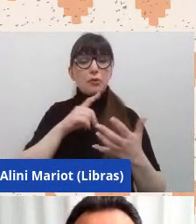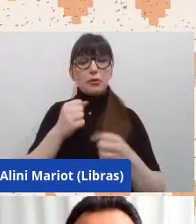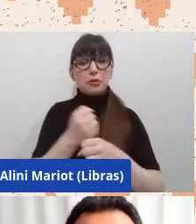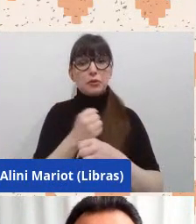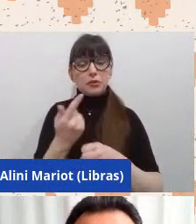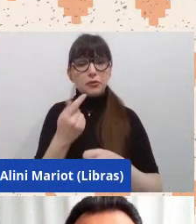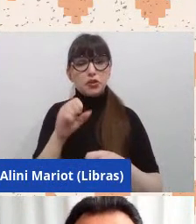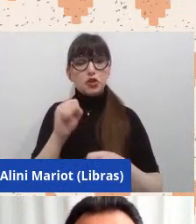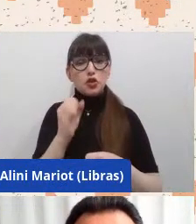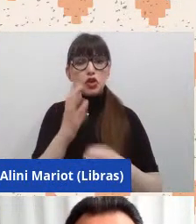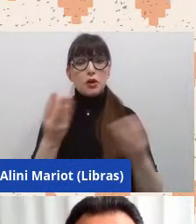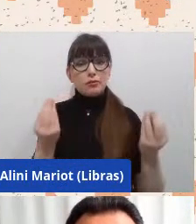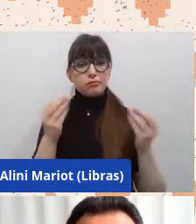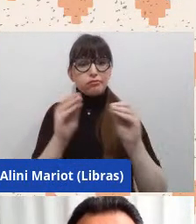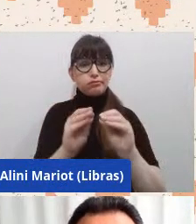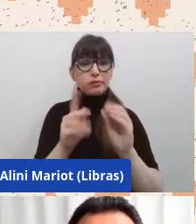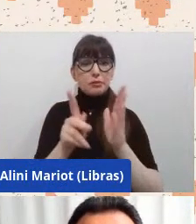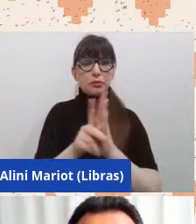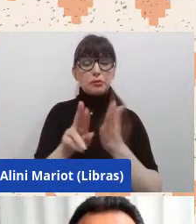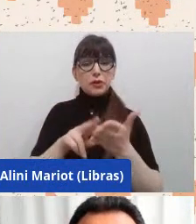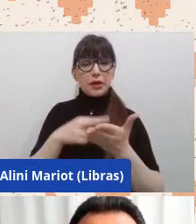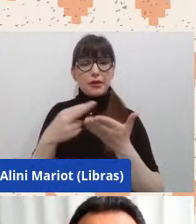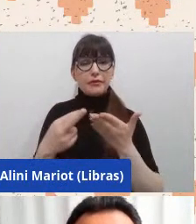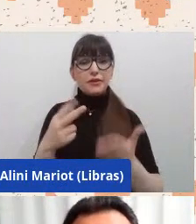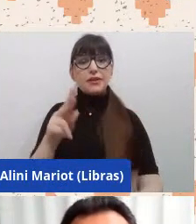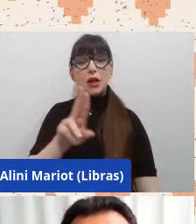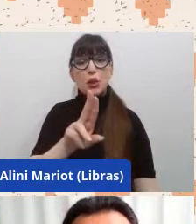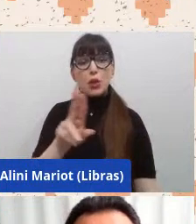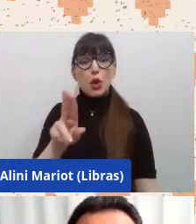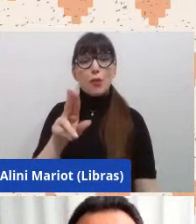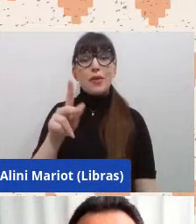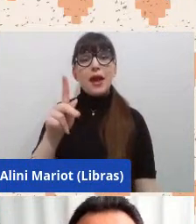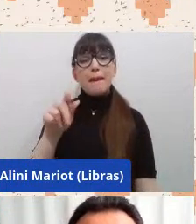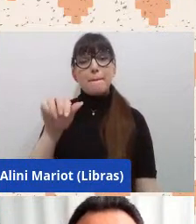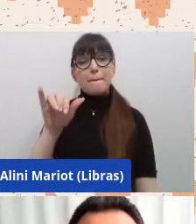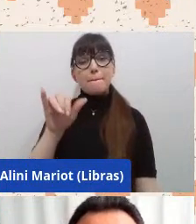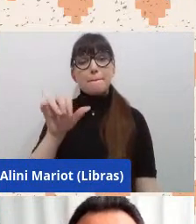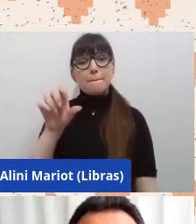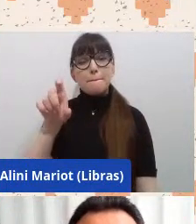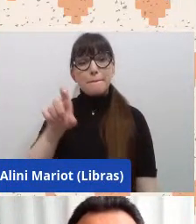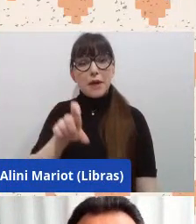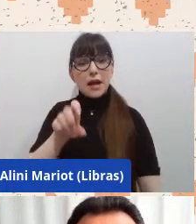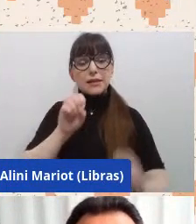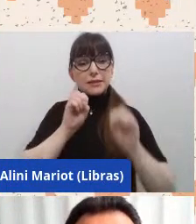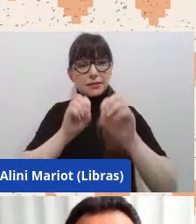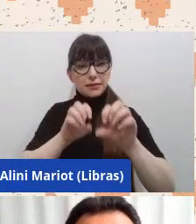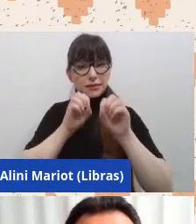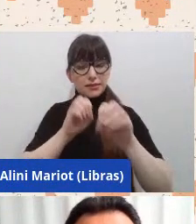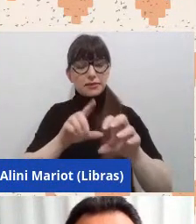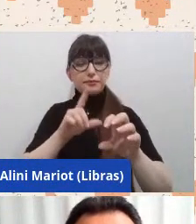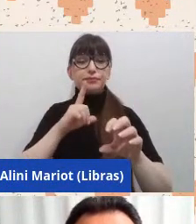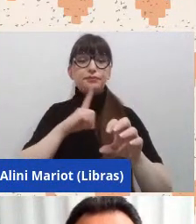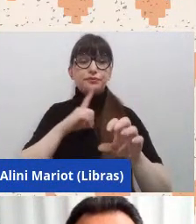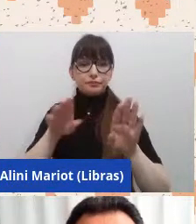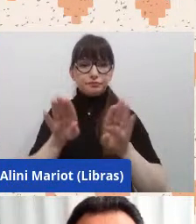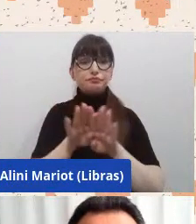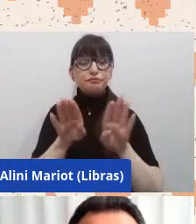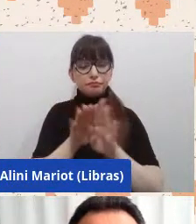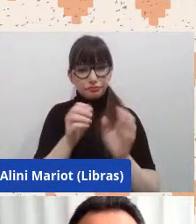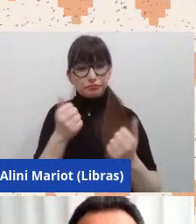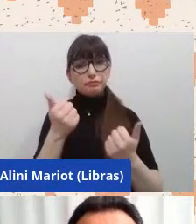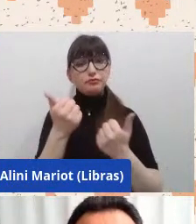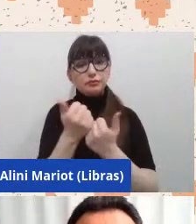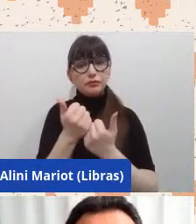foi publicado na revista Praxis Educativa. E essa tradução, ela contou com a contribuição da Felice